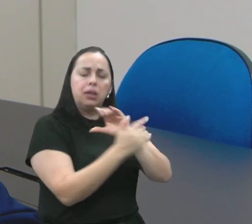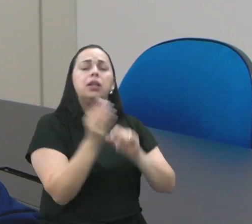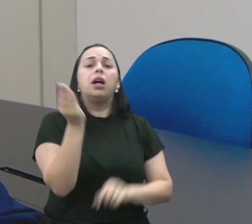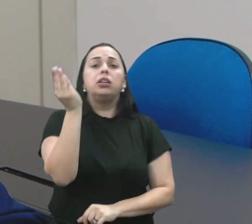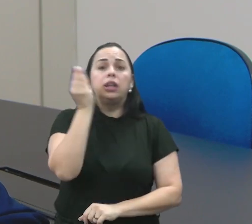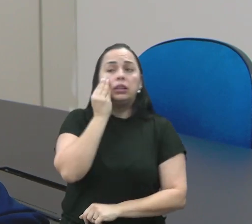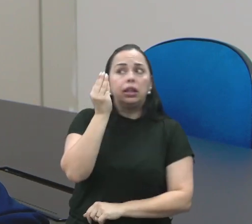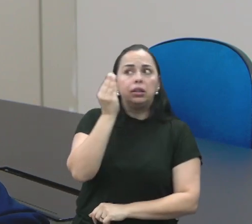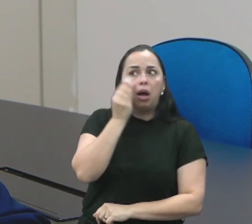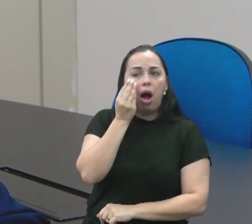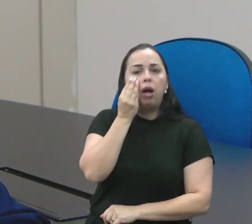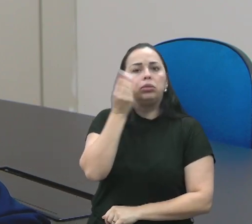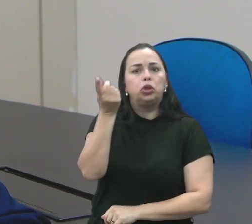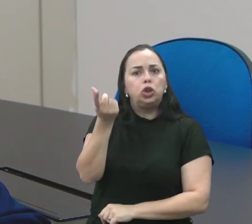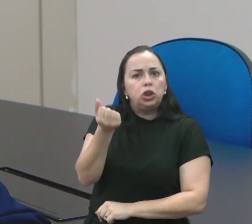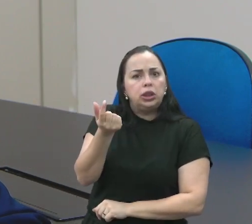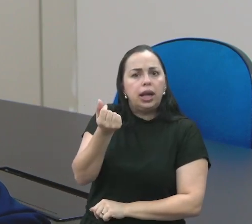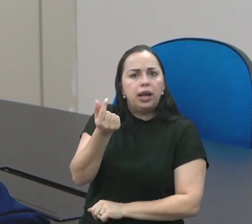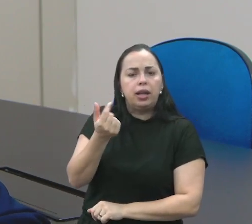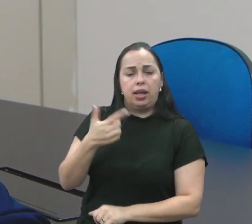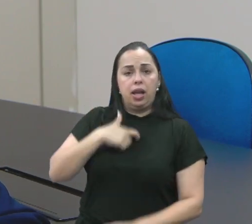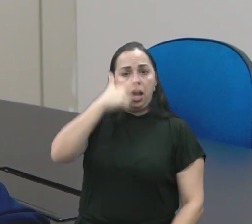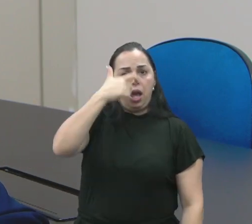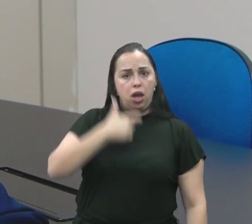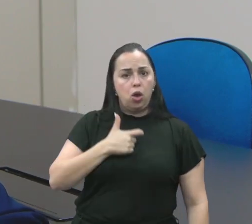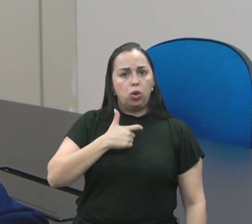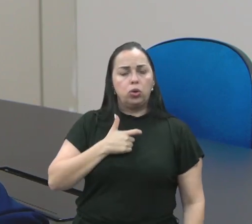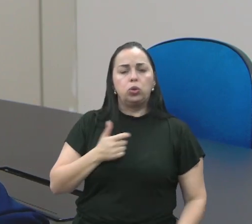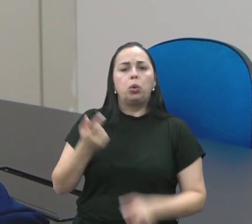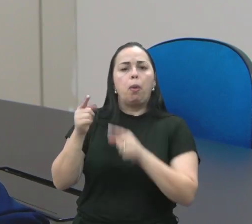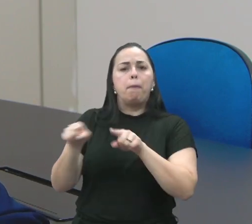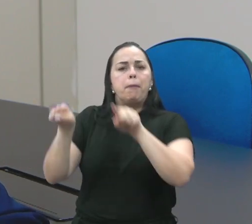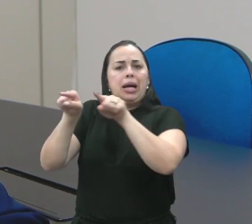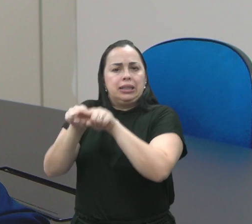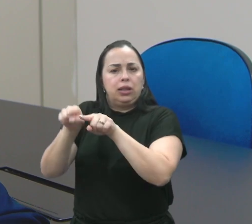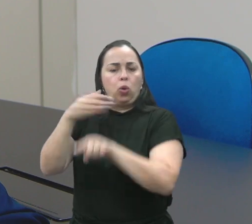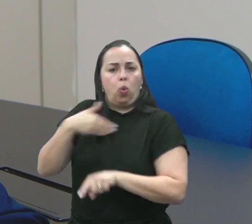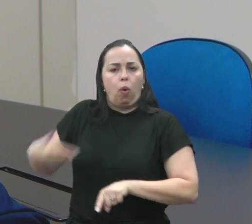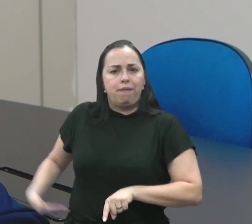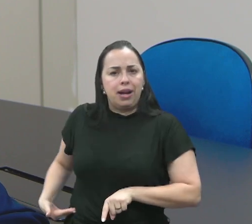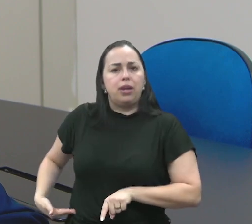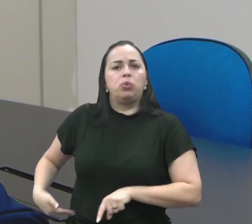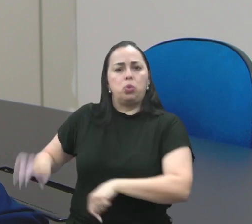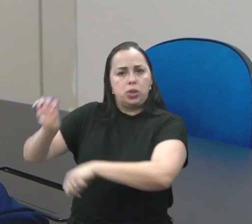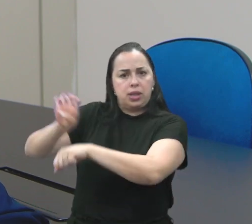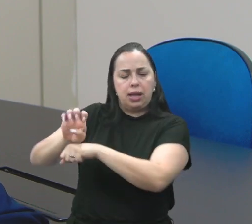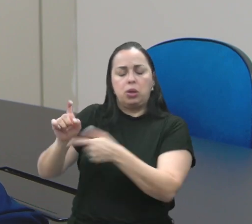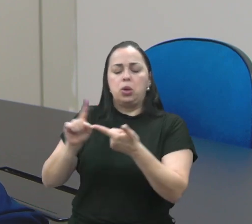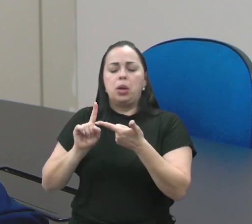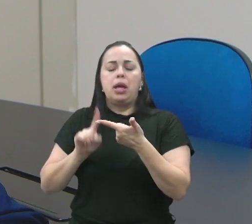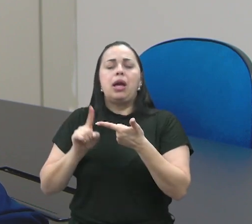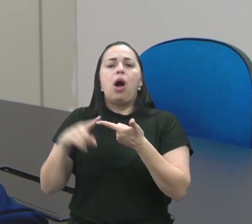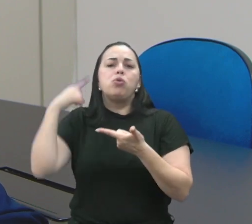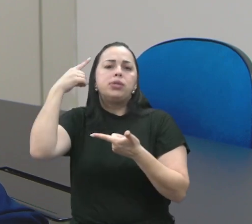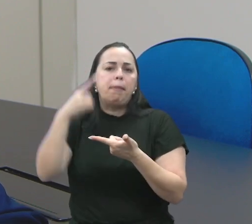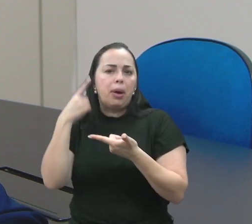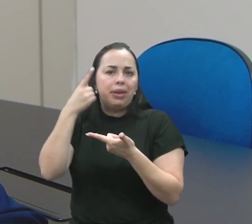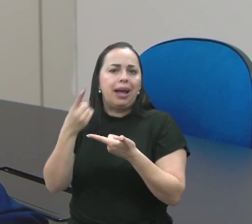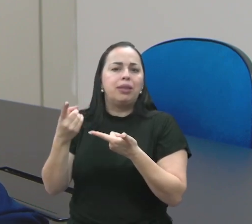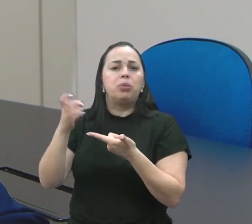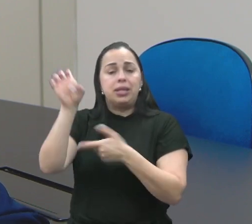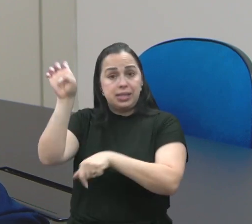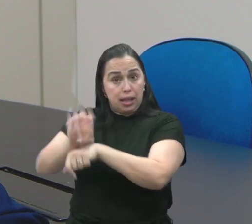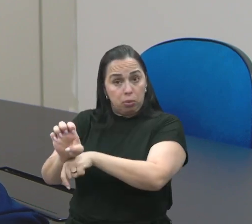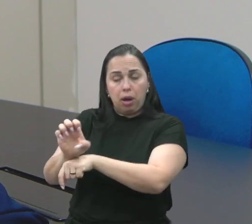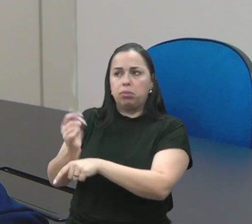recursos, fora a fiscalização dos contratos. Eu mesmo estou buscando recursos junto ao governo do estado, junto aos deputados, para a gente